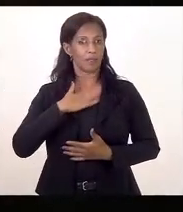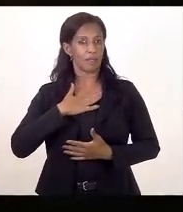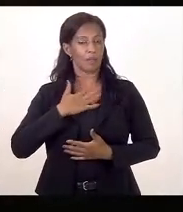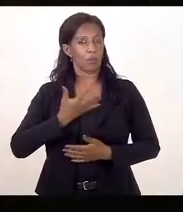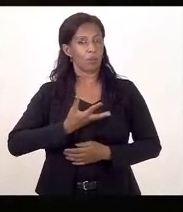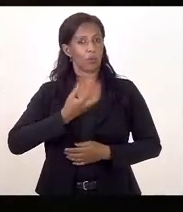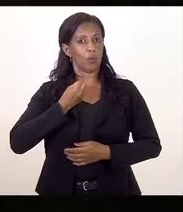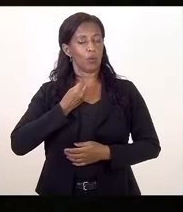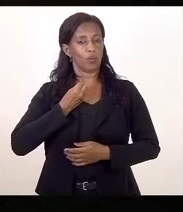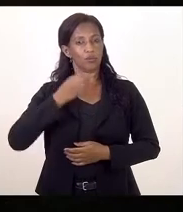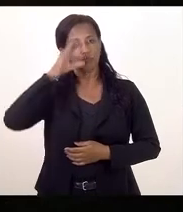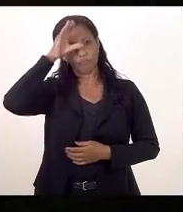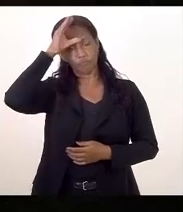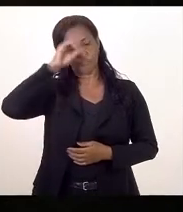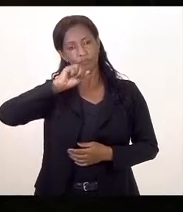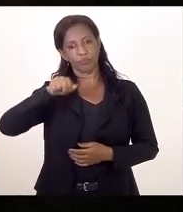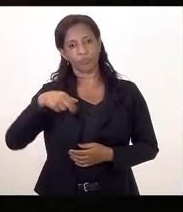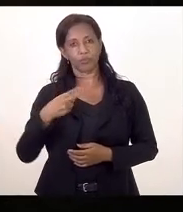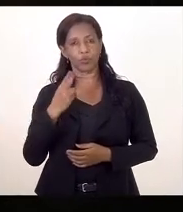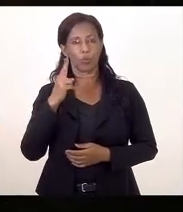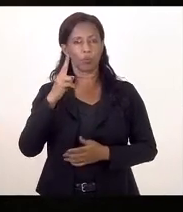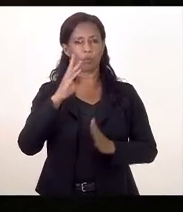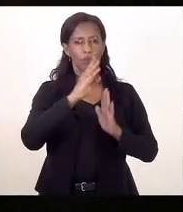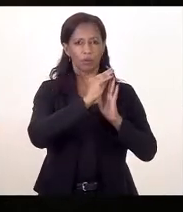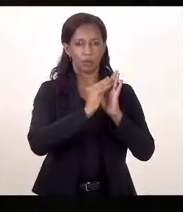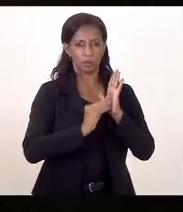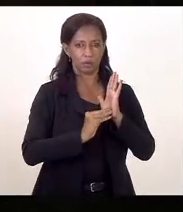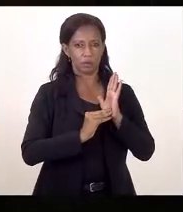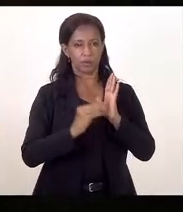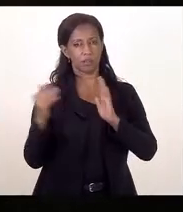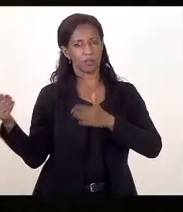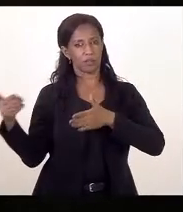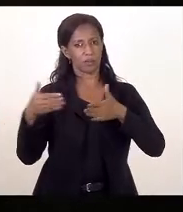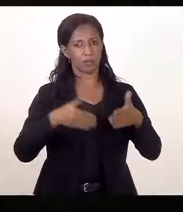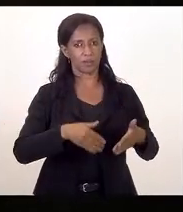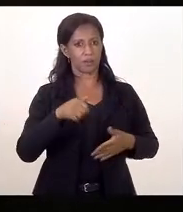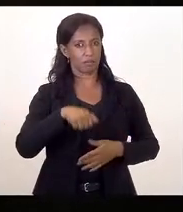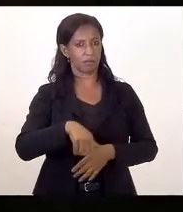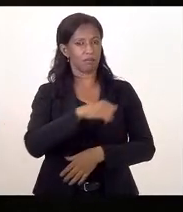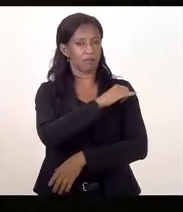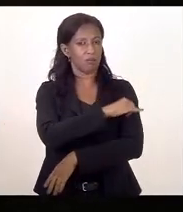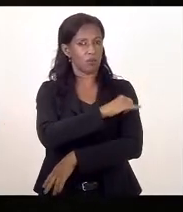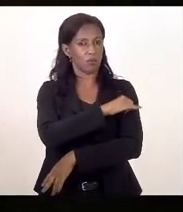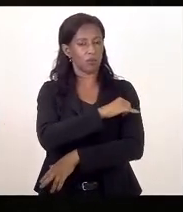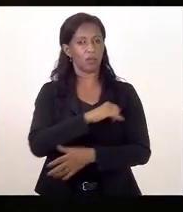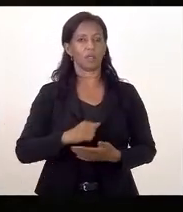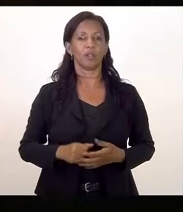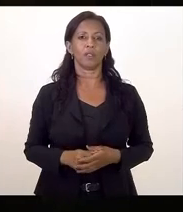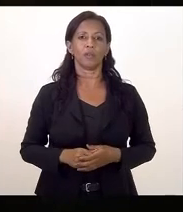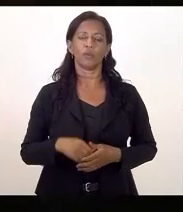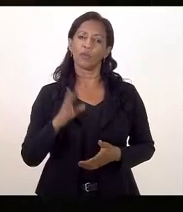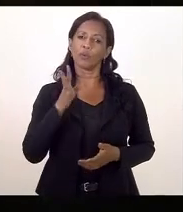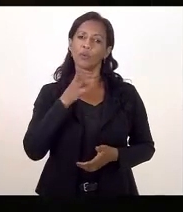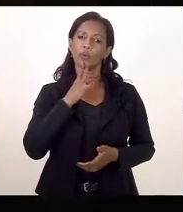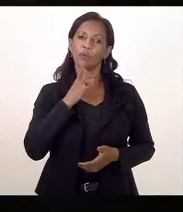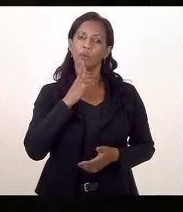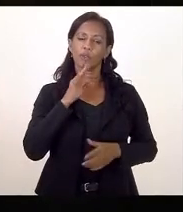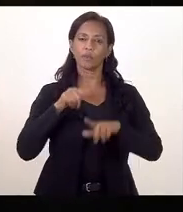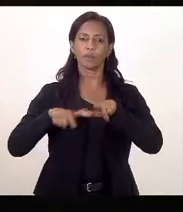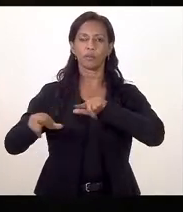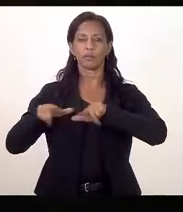surpresa, tia Ju, uma das agendas que eles vieram fazer aqui no Rio de Janeiro foi conhecer os